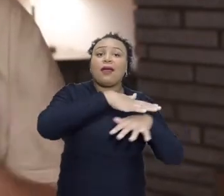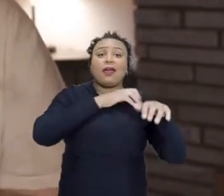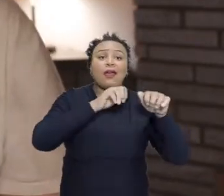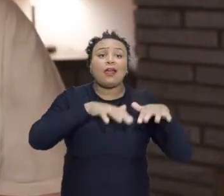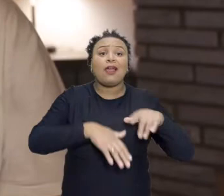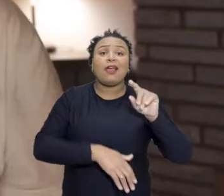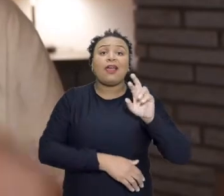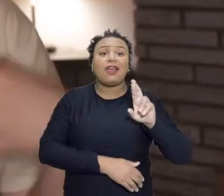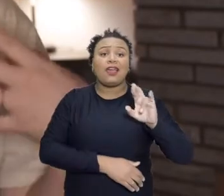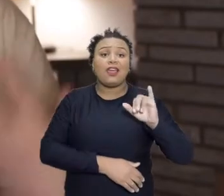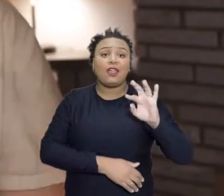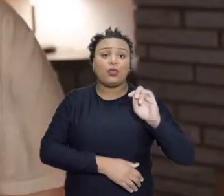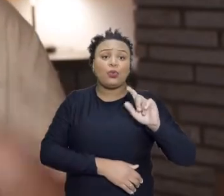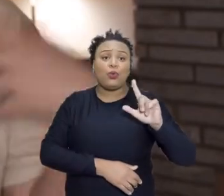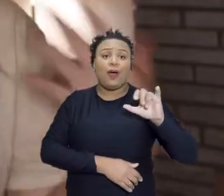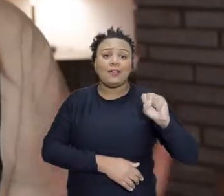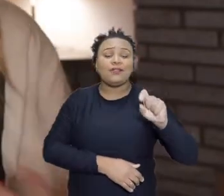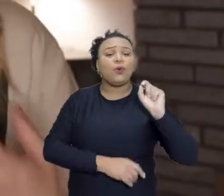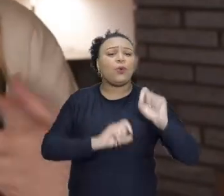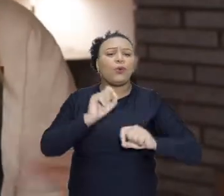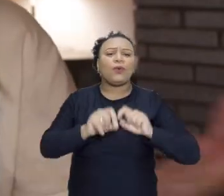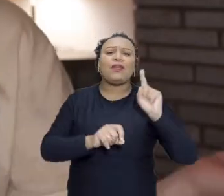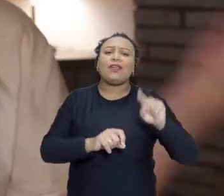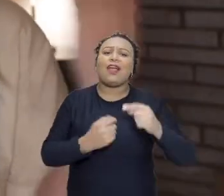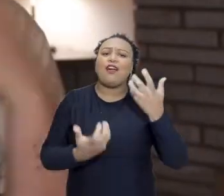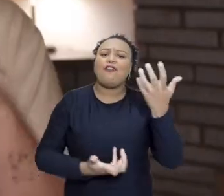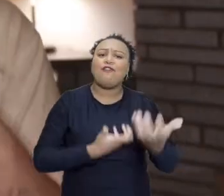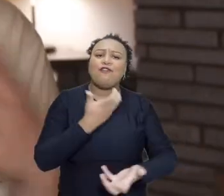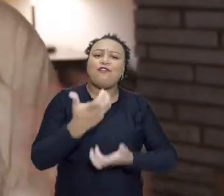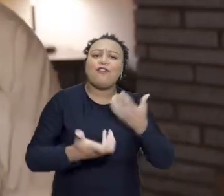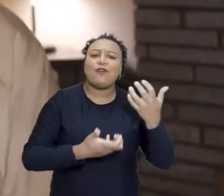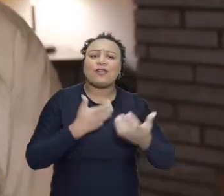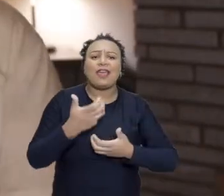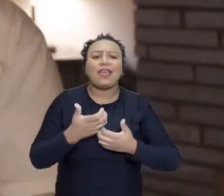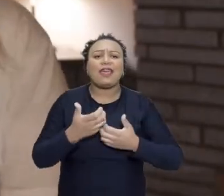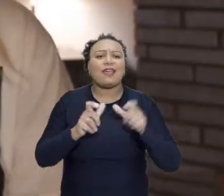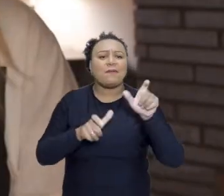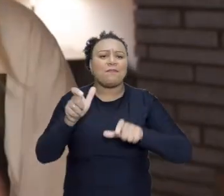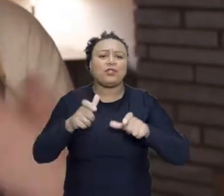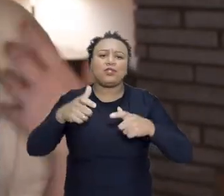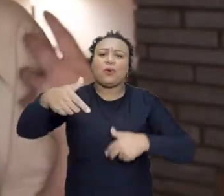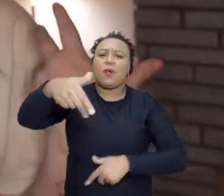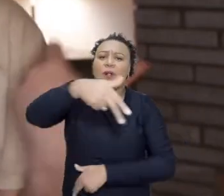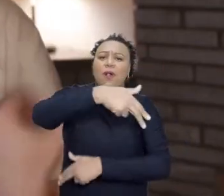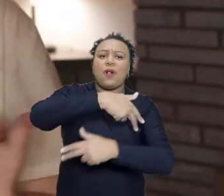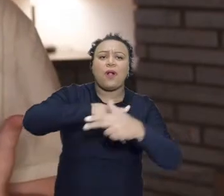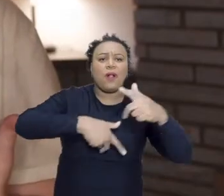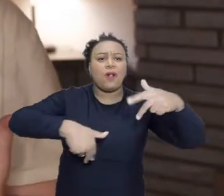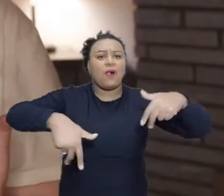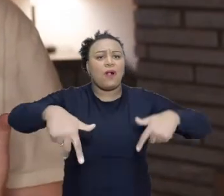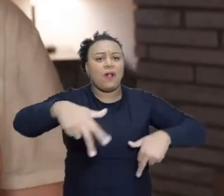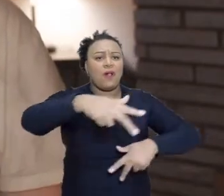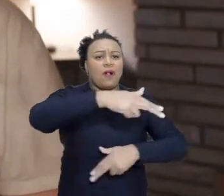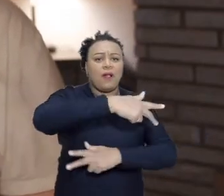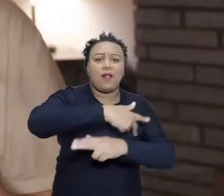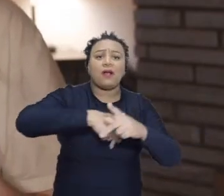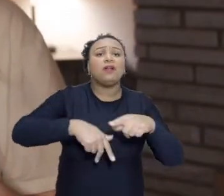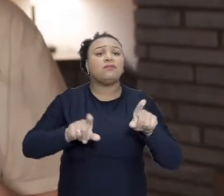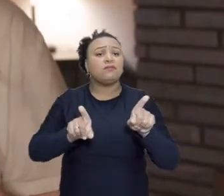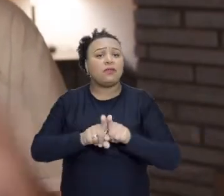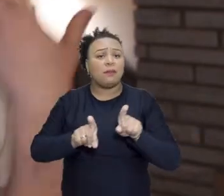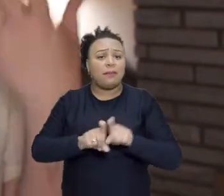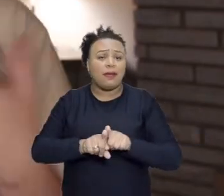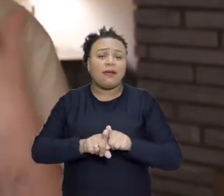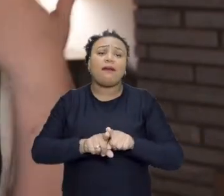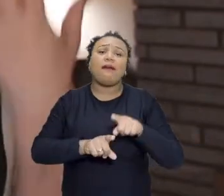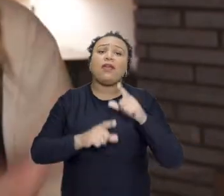só já se dizem, né? Que é aquela coisa das fogueiras, das pessoas dançando em volta das fogueiras, que também